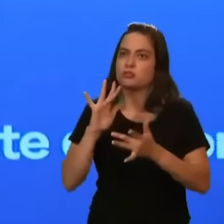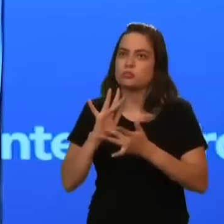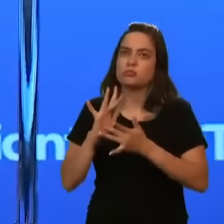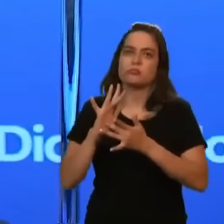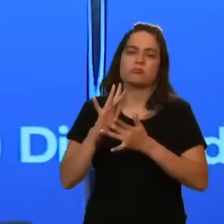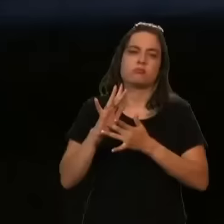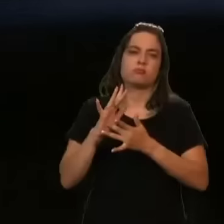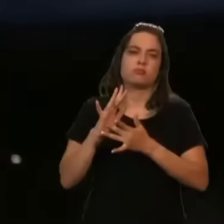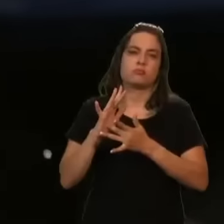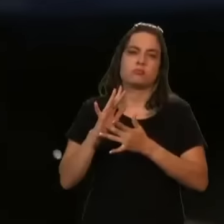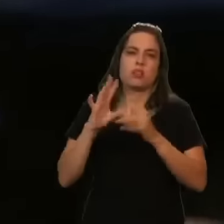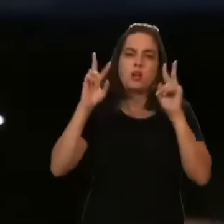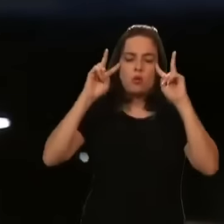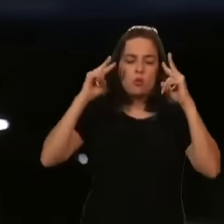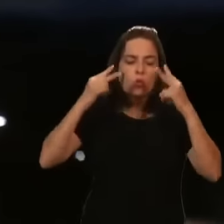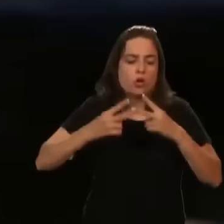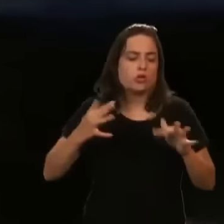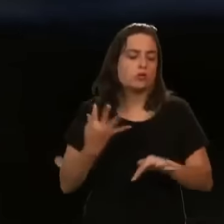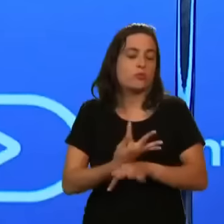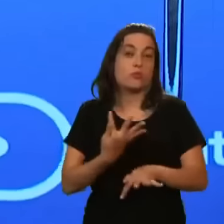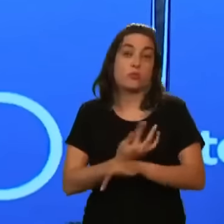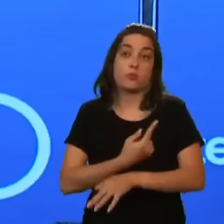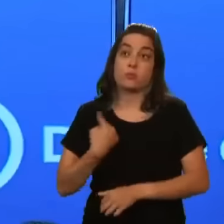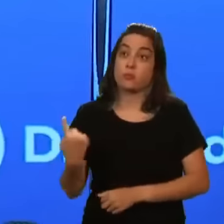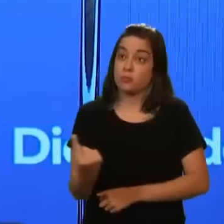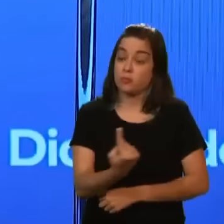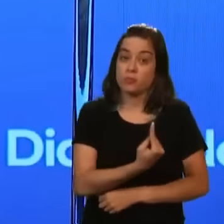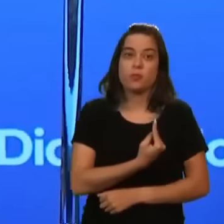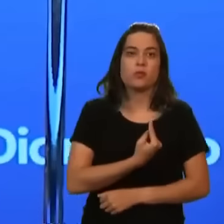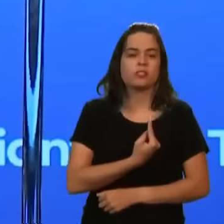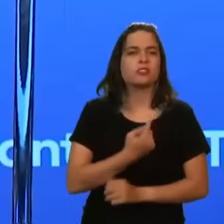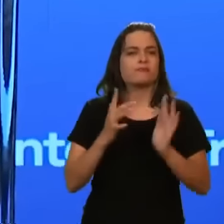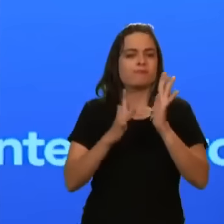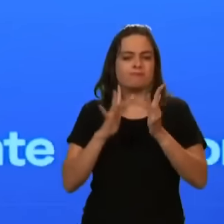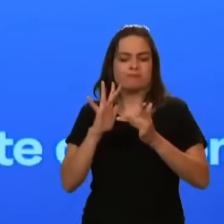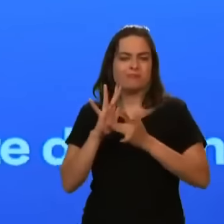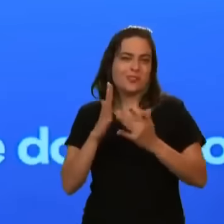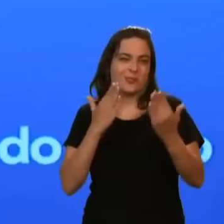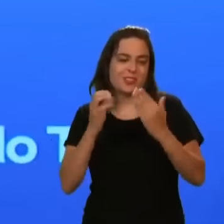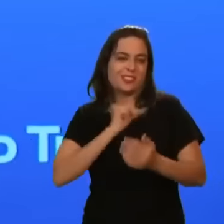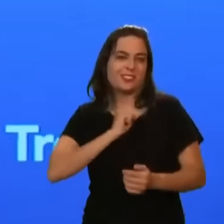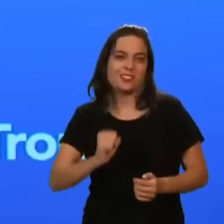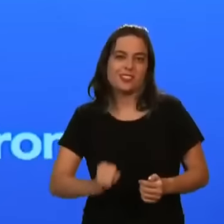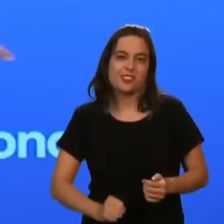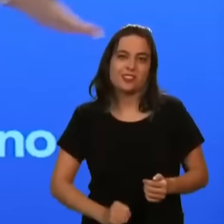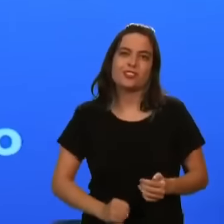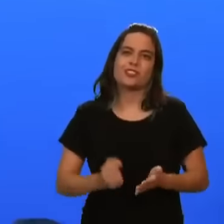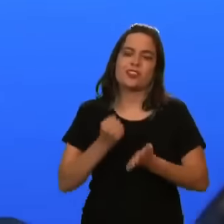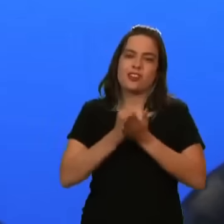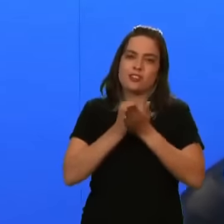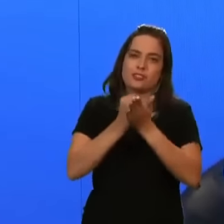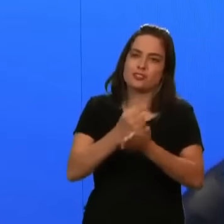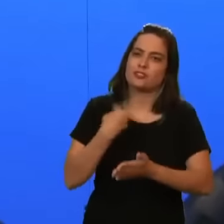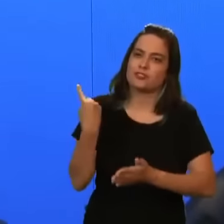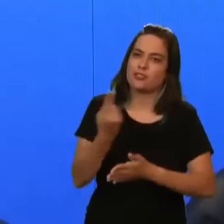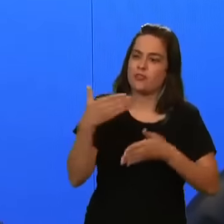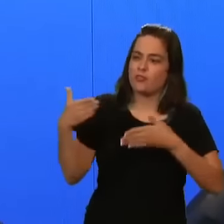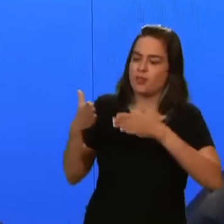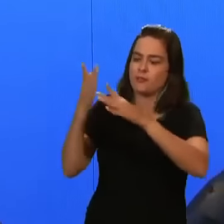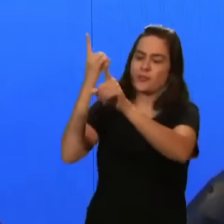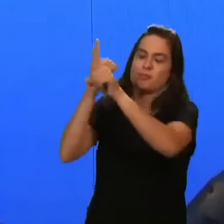nossas dores, Ele que é esse sumo sacerdote que intercede por nós diante do Pai, Ele que é o caminho até o